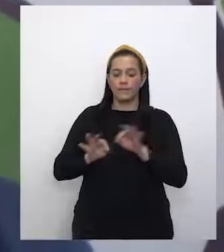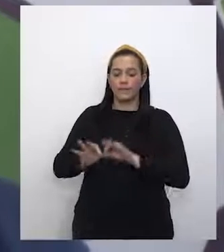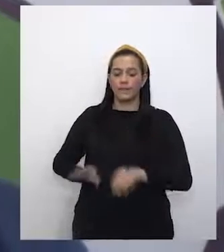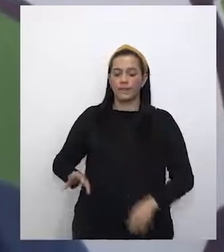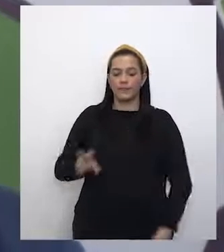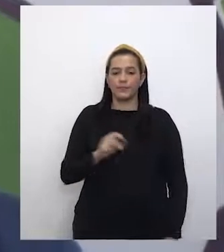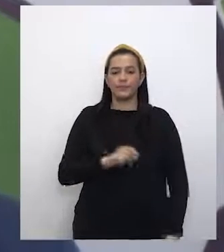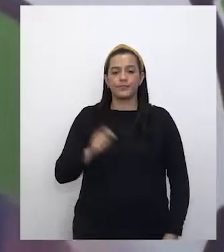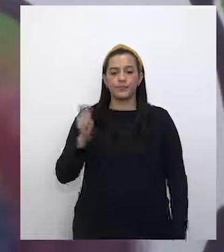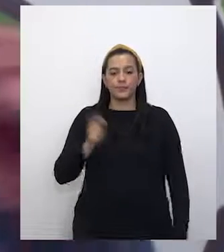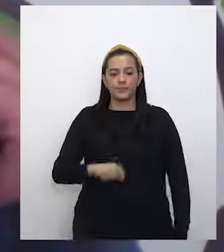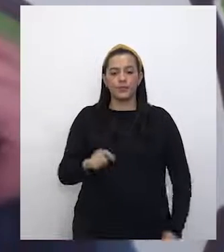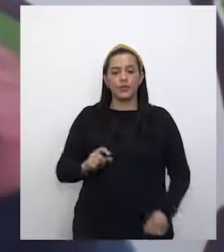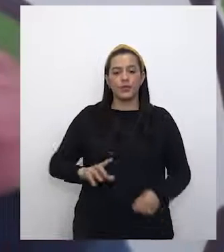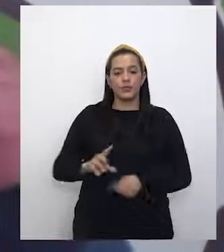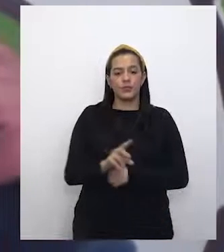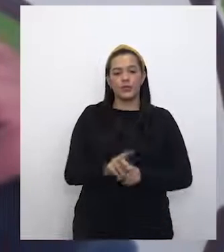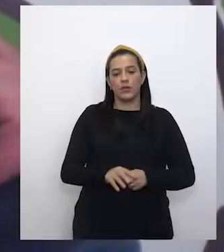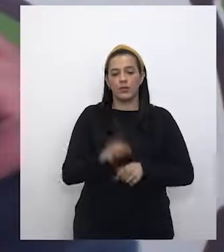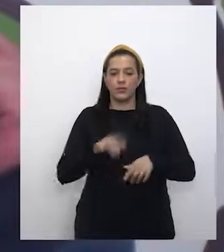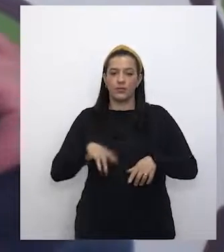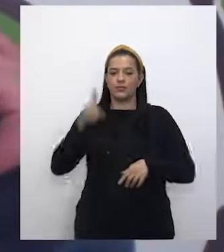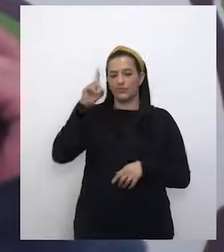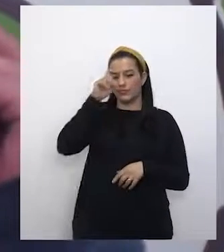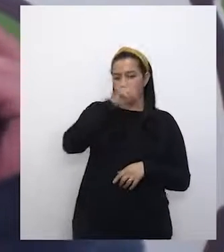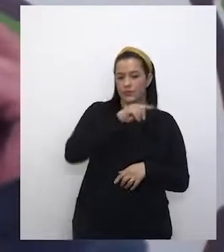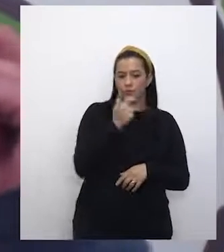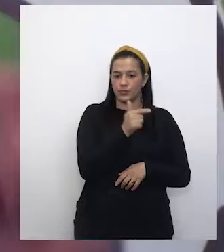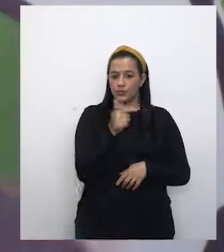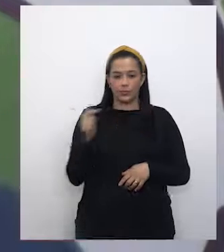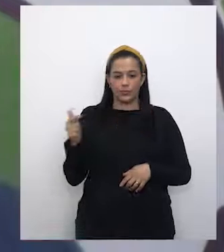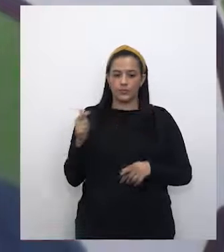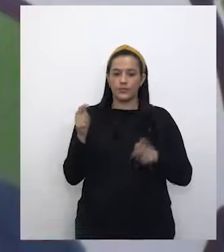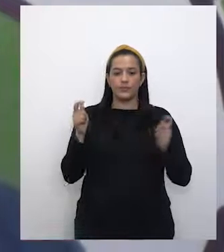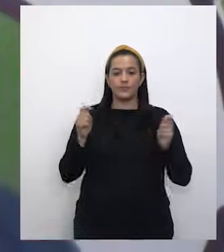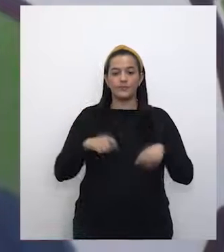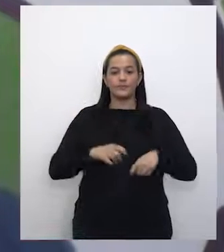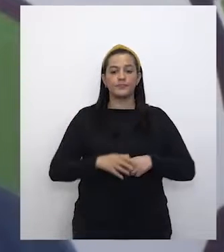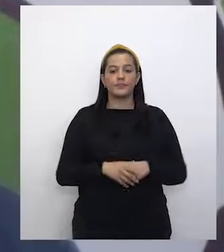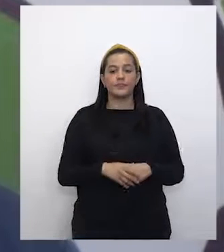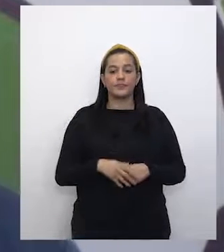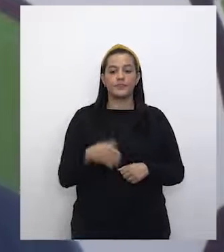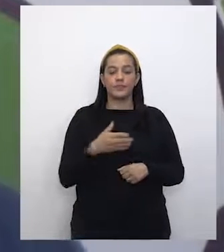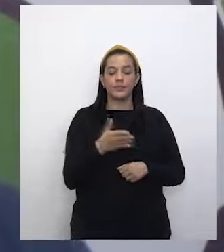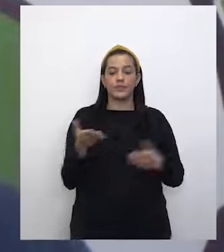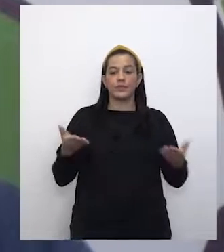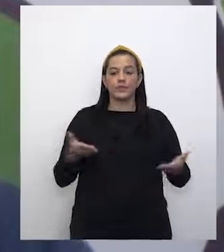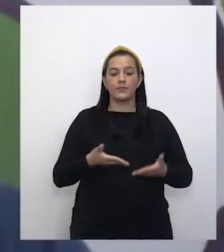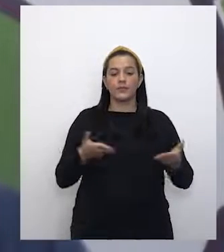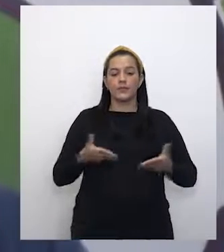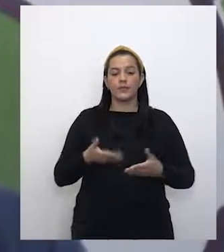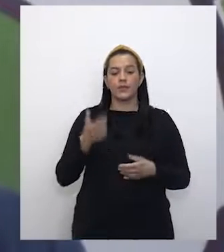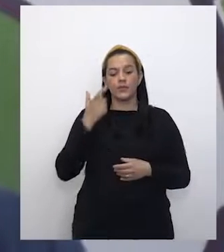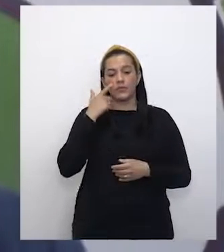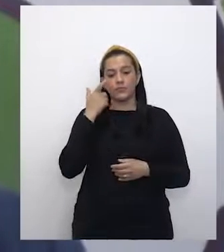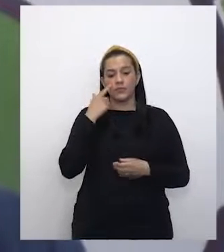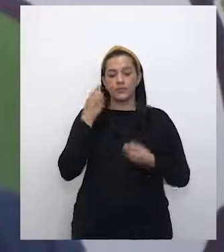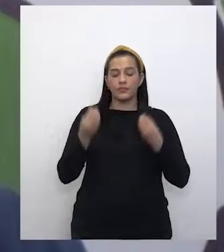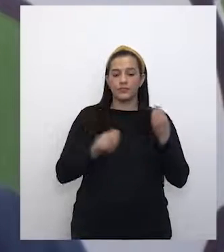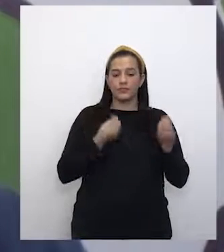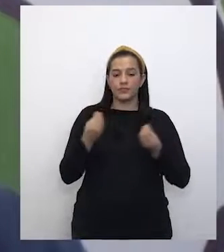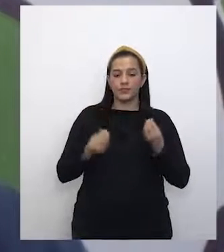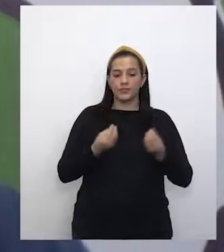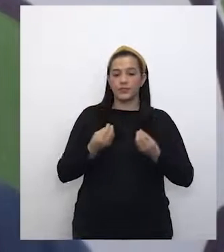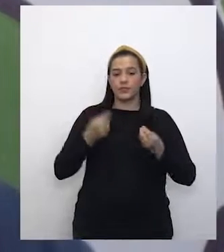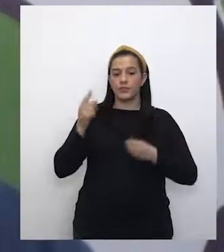não é algo tão complicado, né, não tão difícil. Mas, então, vamos agora verificar